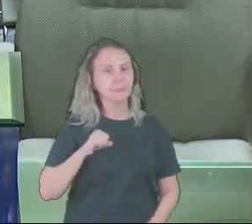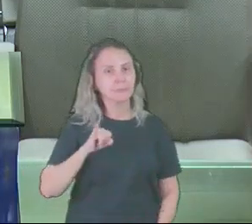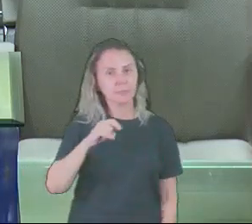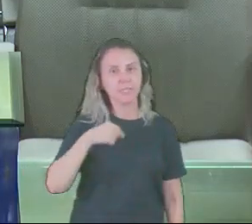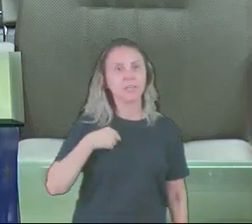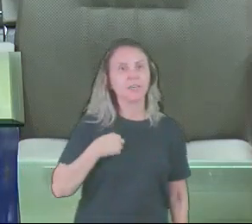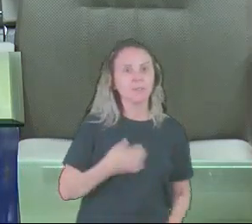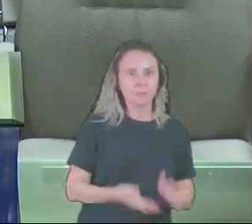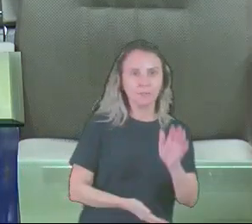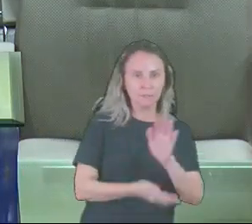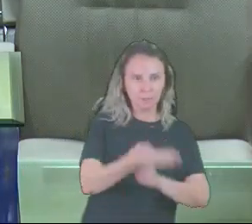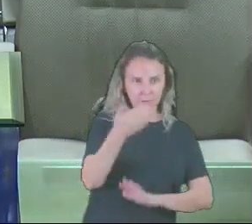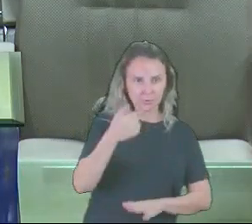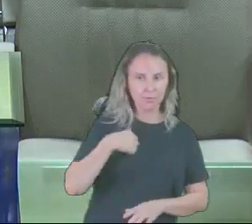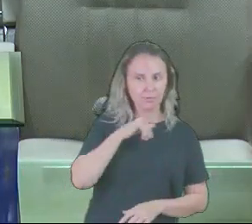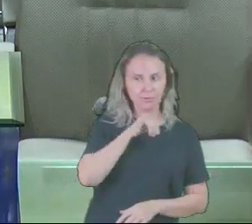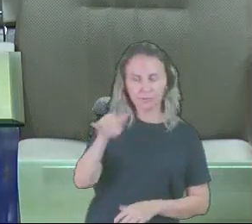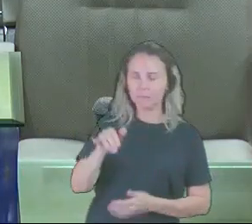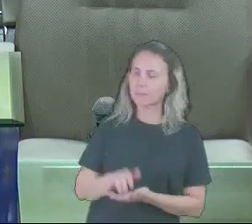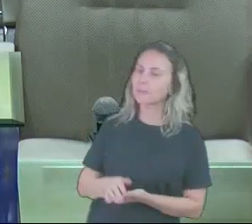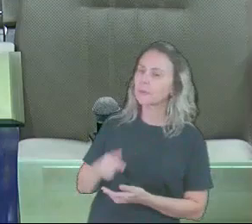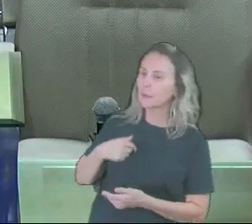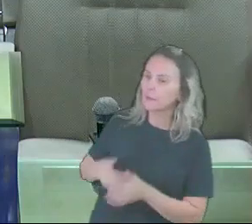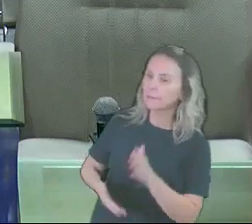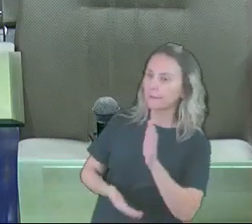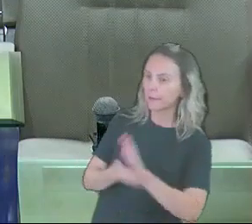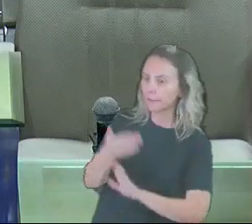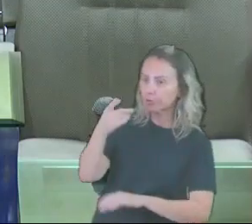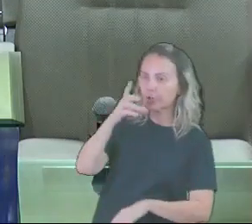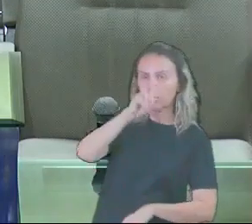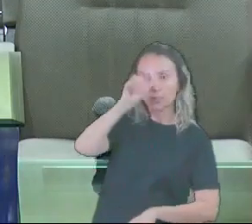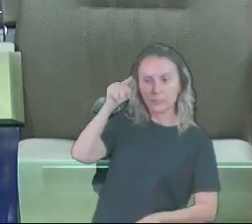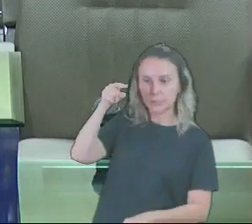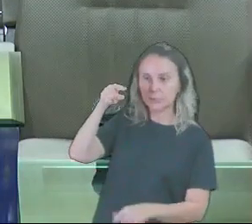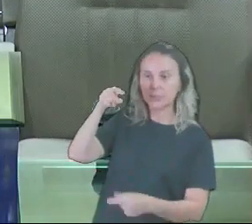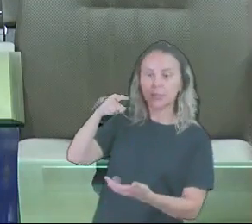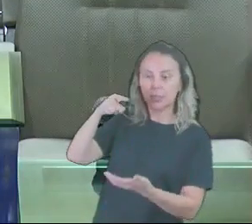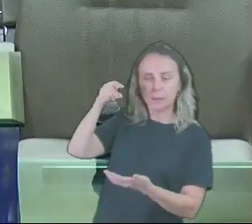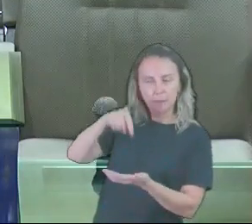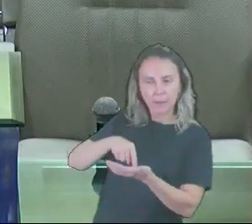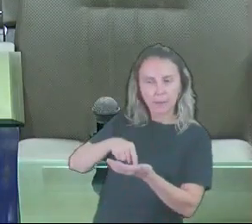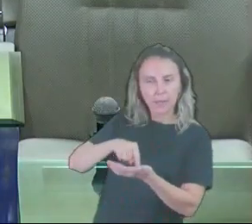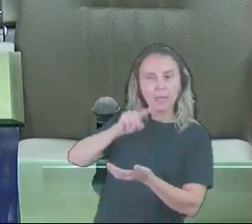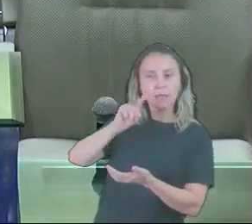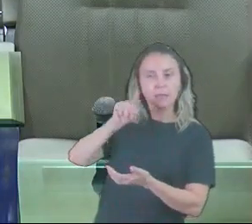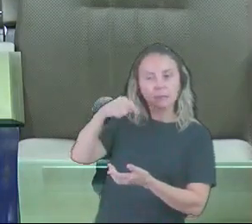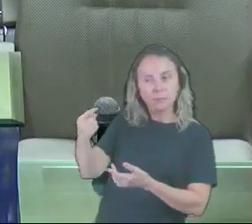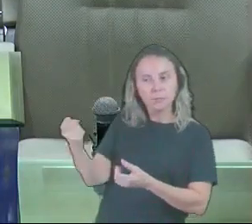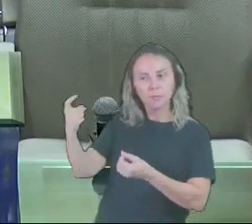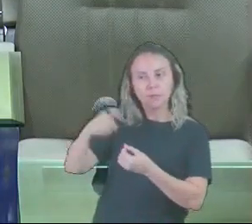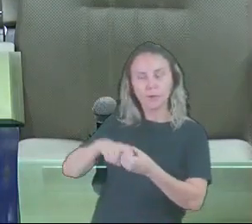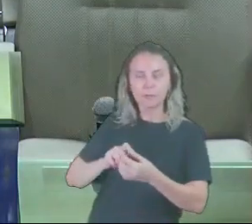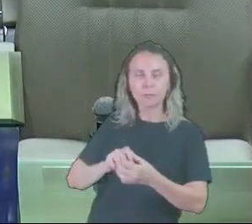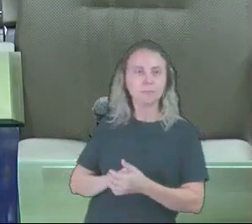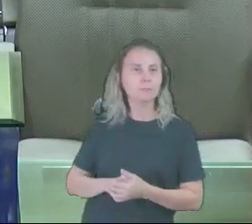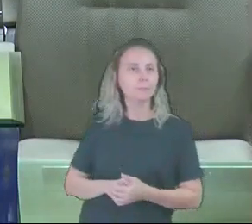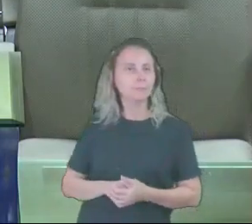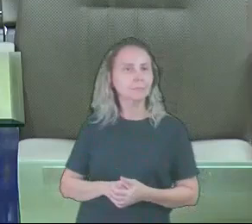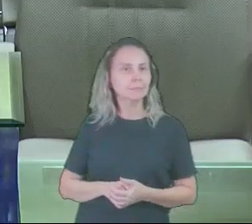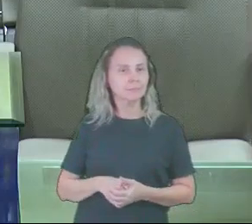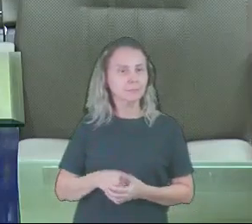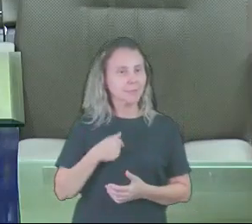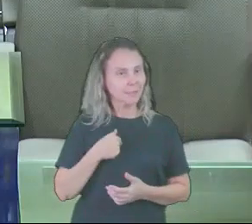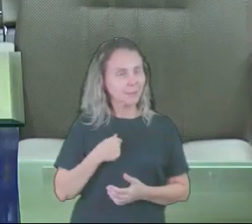para o meu pai meu pai eu tô viajando tá o dia e volto alguém não é porque eu preciso prestar contas a ele é porque ele é meu pai